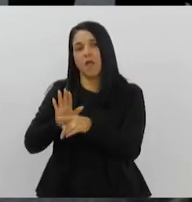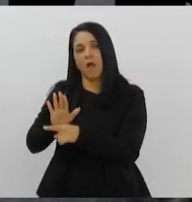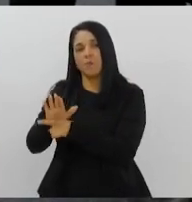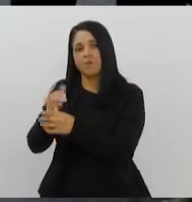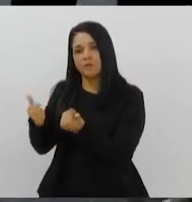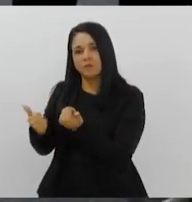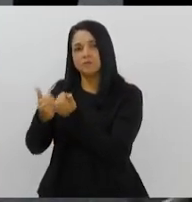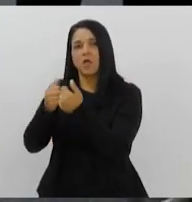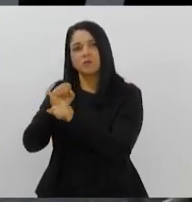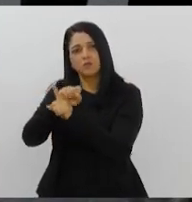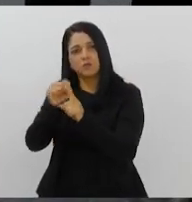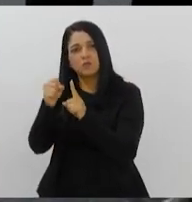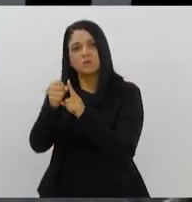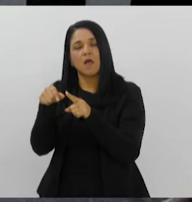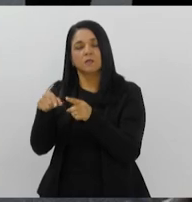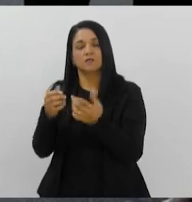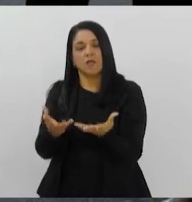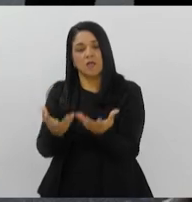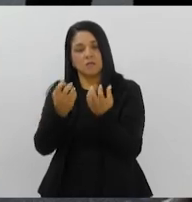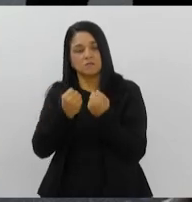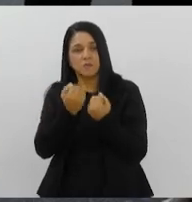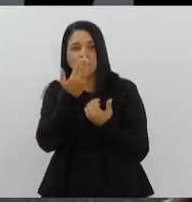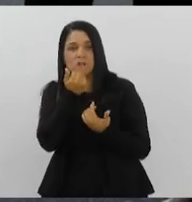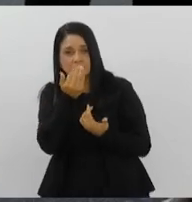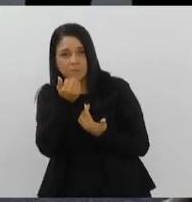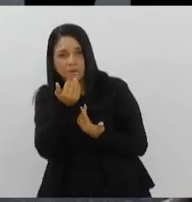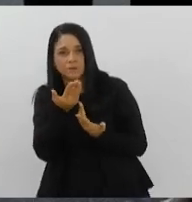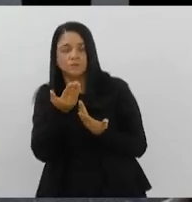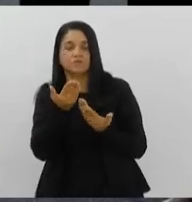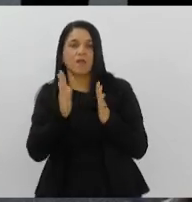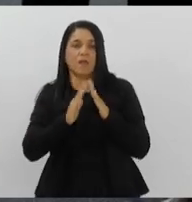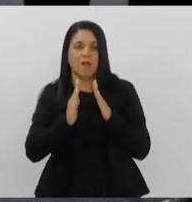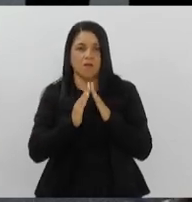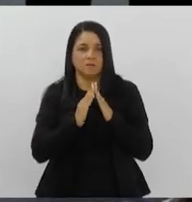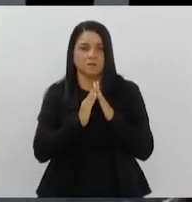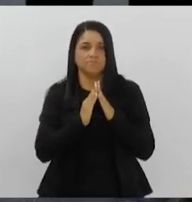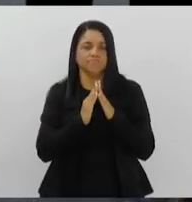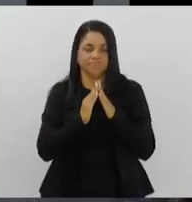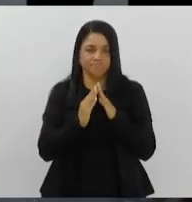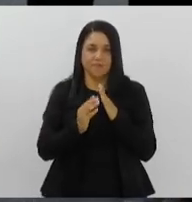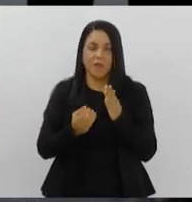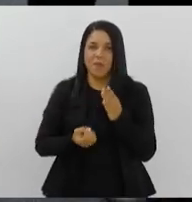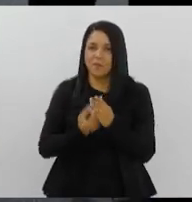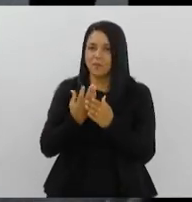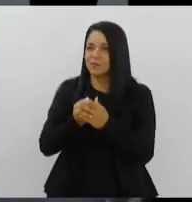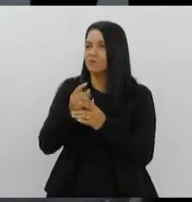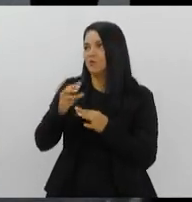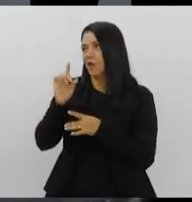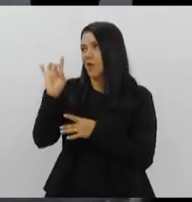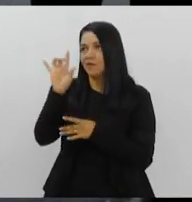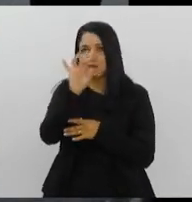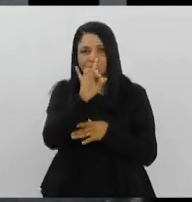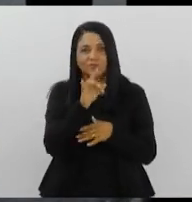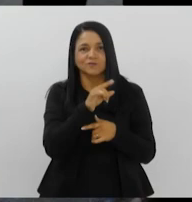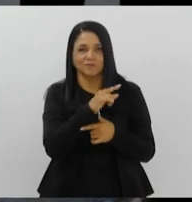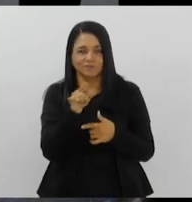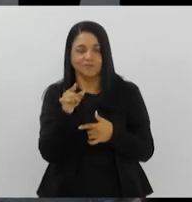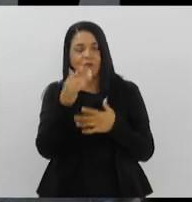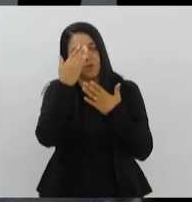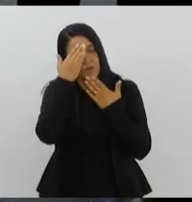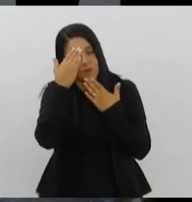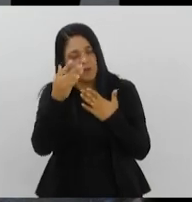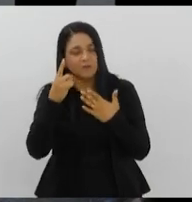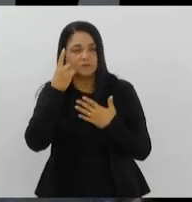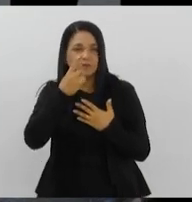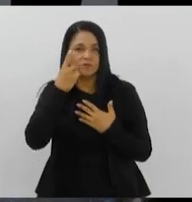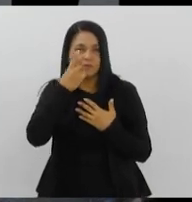a sociedade que vai receber nas suas casas a produção de alimentos de vocês. Então, muito obrigada a todos os